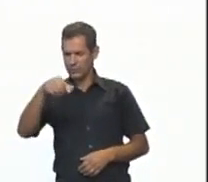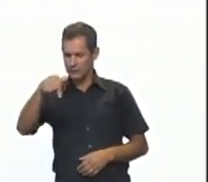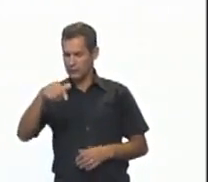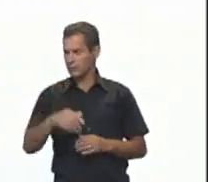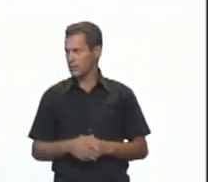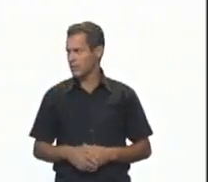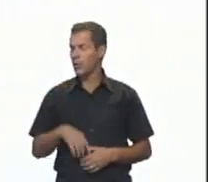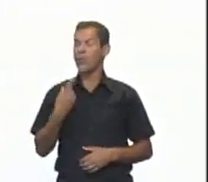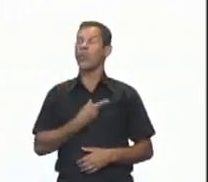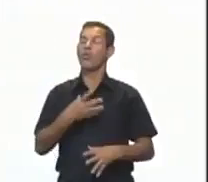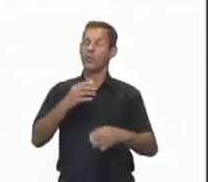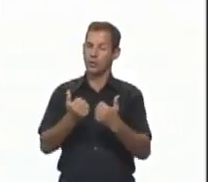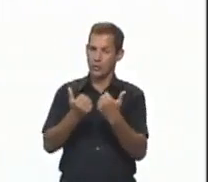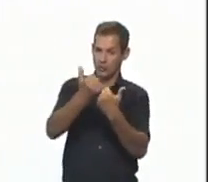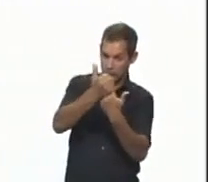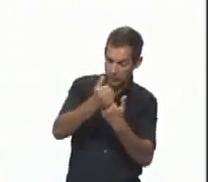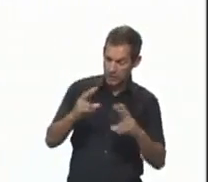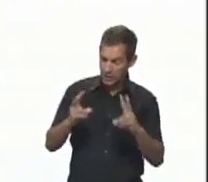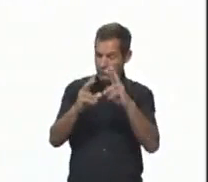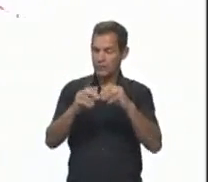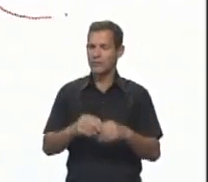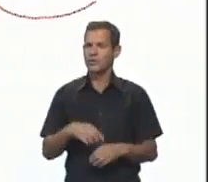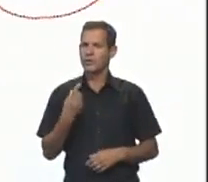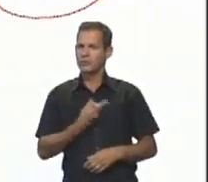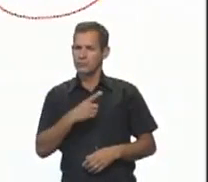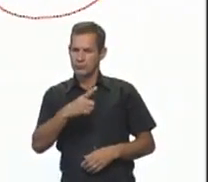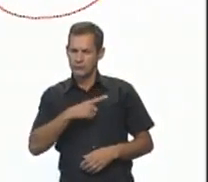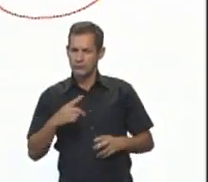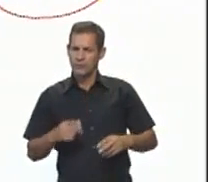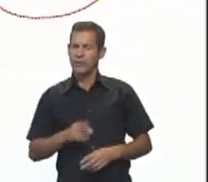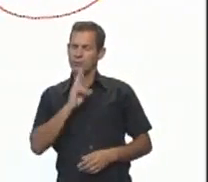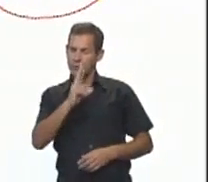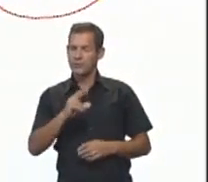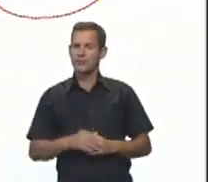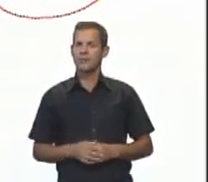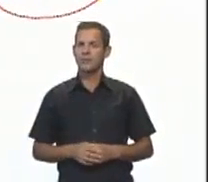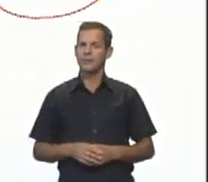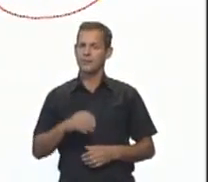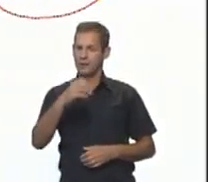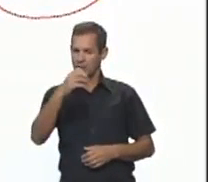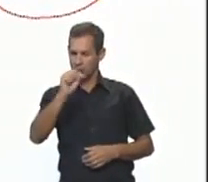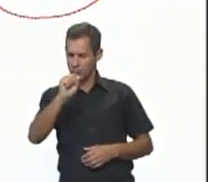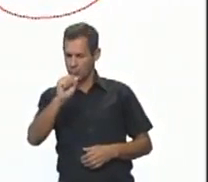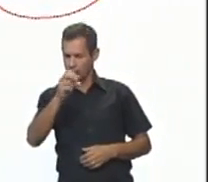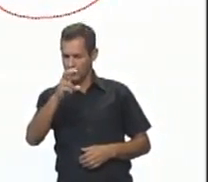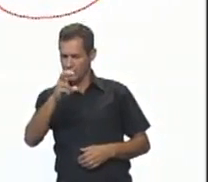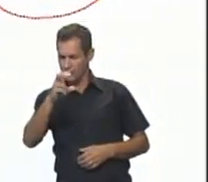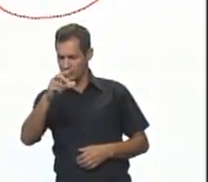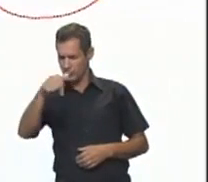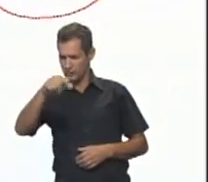0,24,7. Quando a gente substitui esses valores, nós vamos chegar a um resultado de